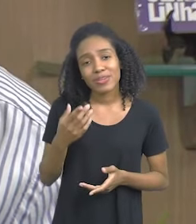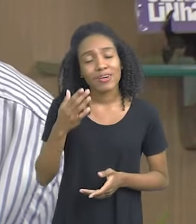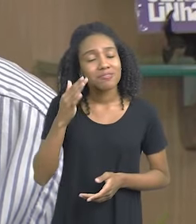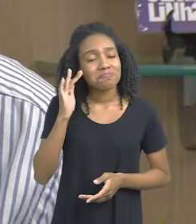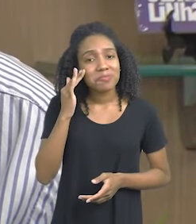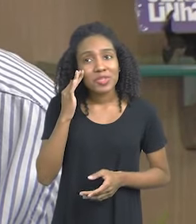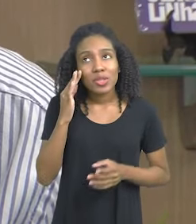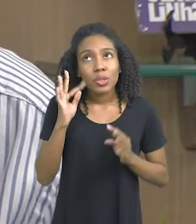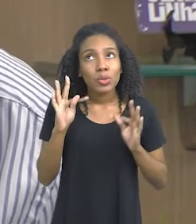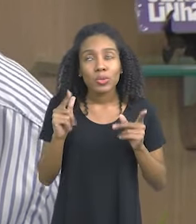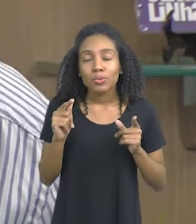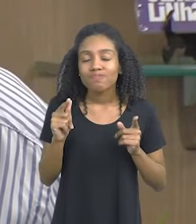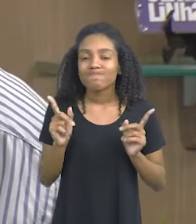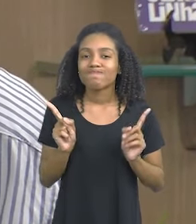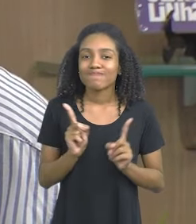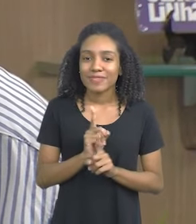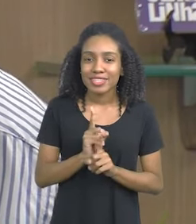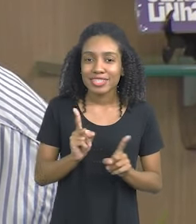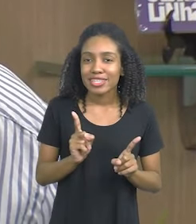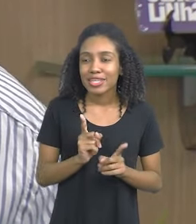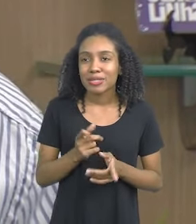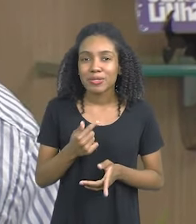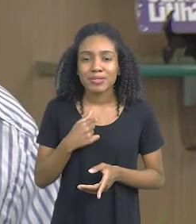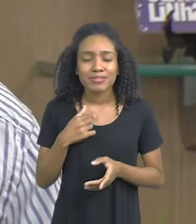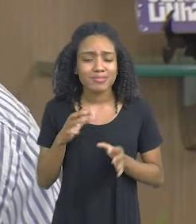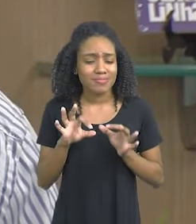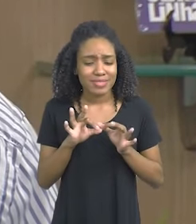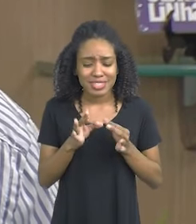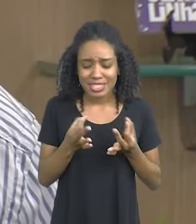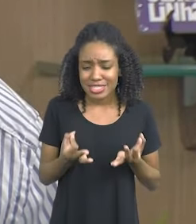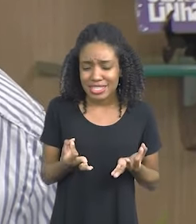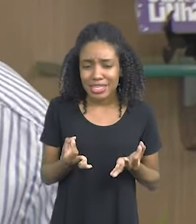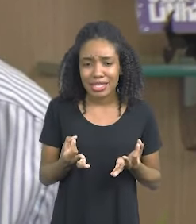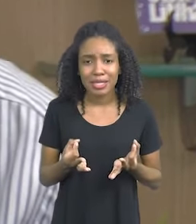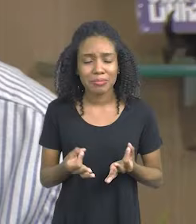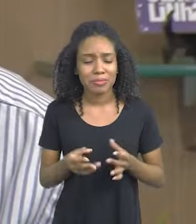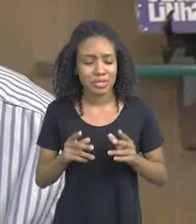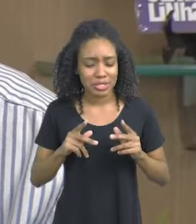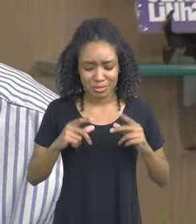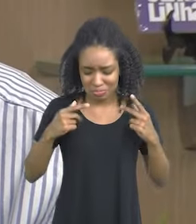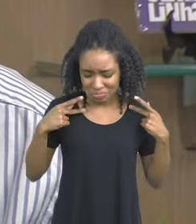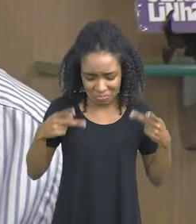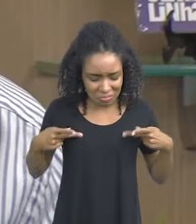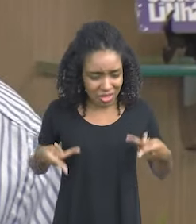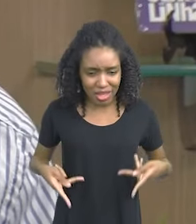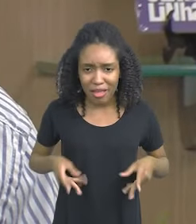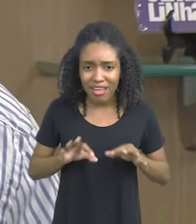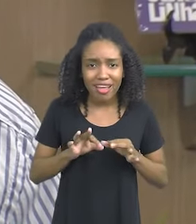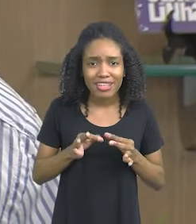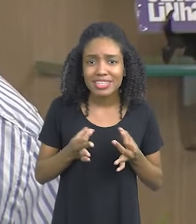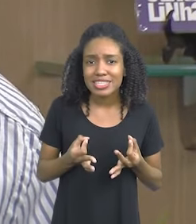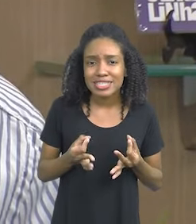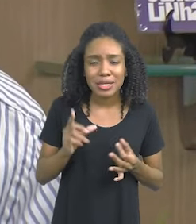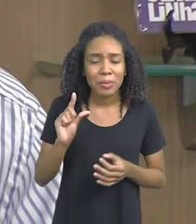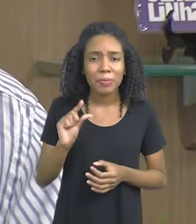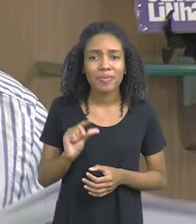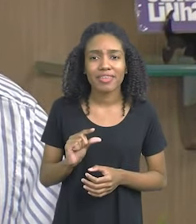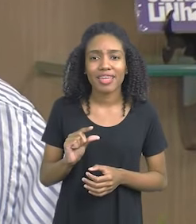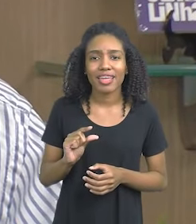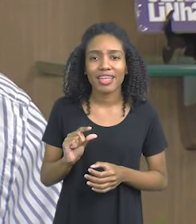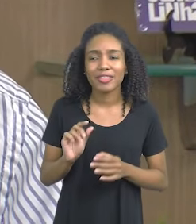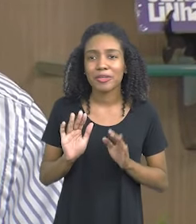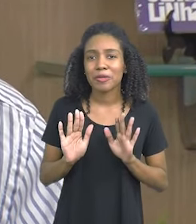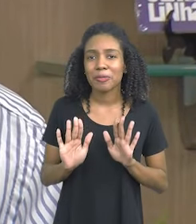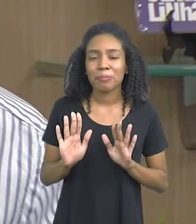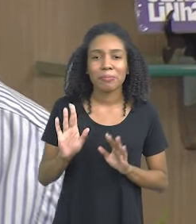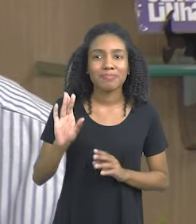uma pequena partícula nesse universo louco, grande, harmonioso, mas porém, nós estamos vendo